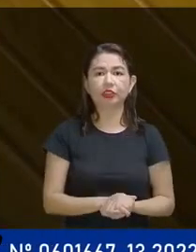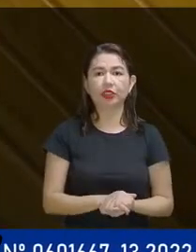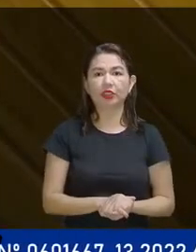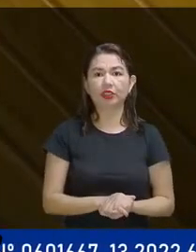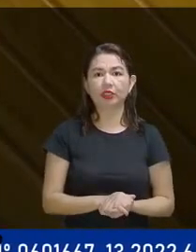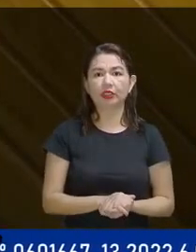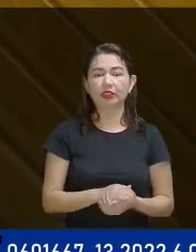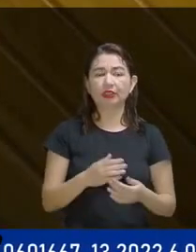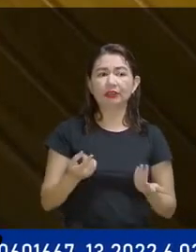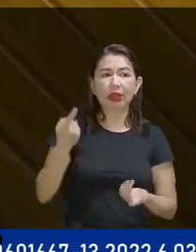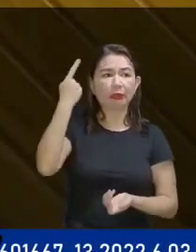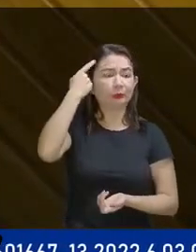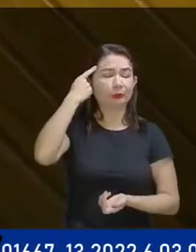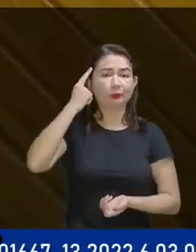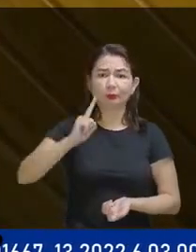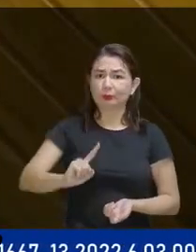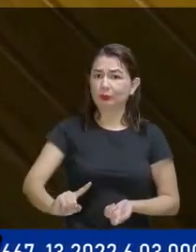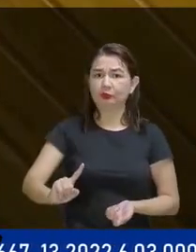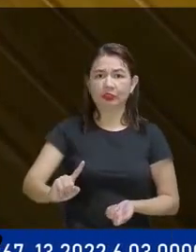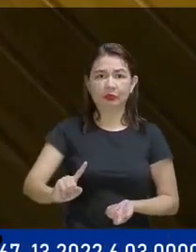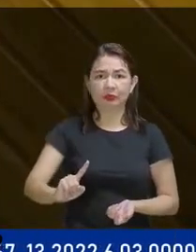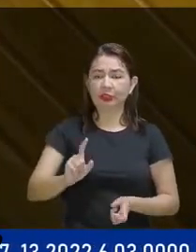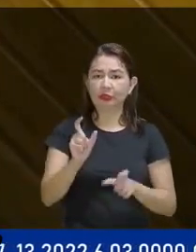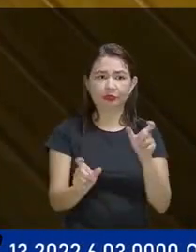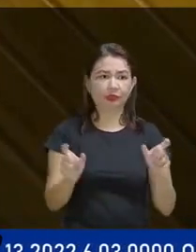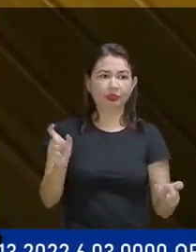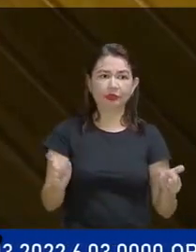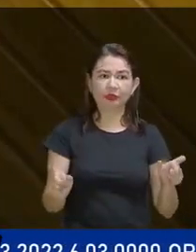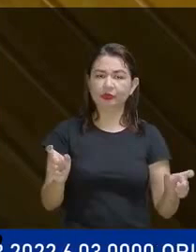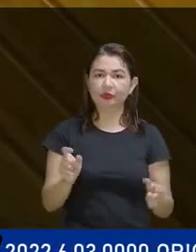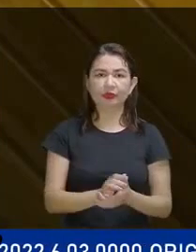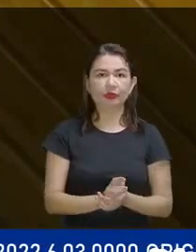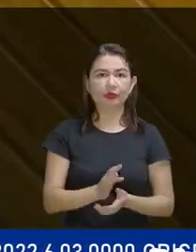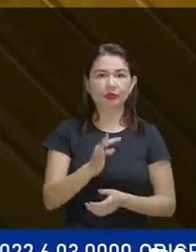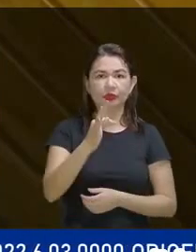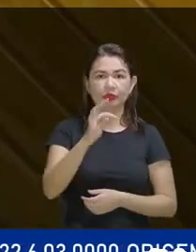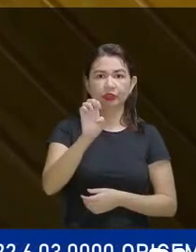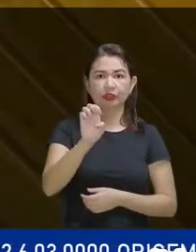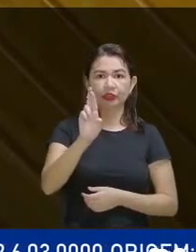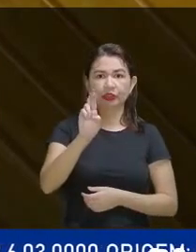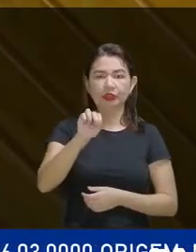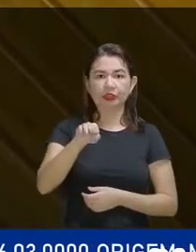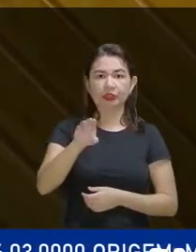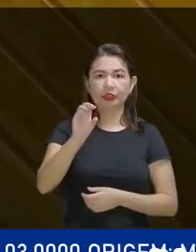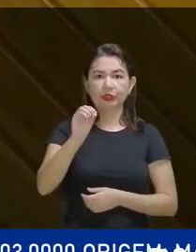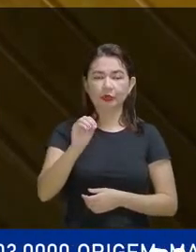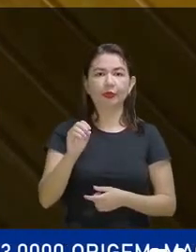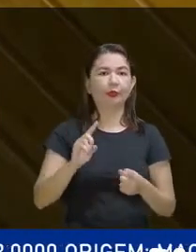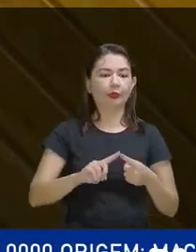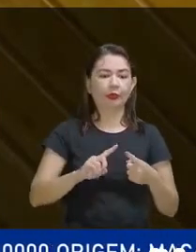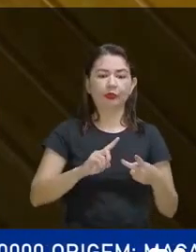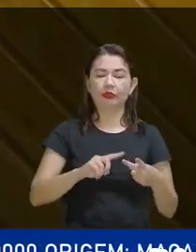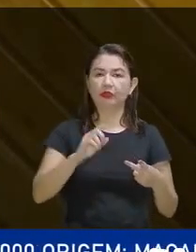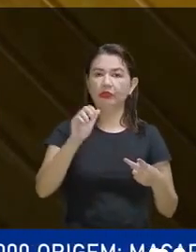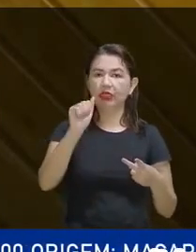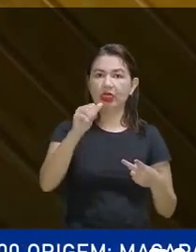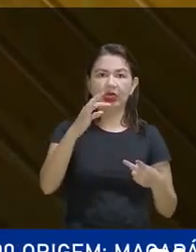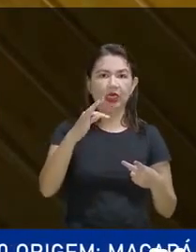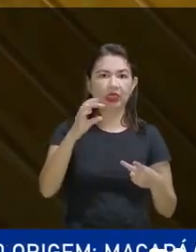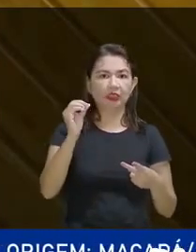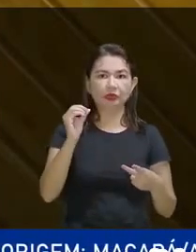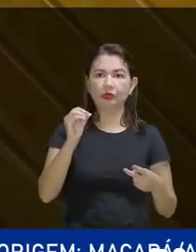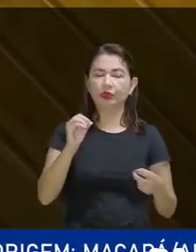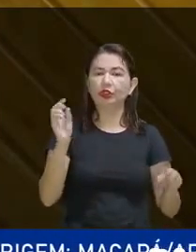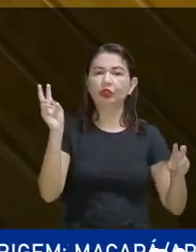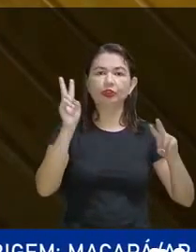foram comunicadas, não foi lavrado termo circunstanciado, auto de prisão em flagrante. Os